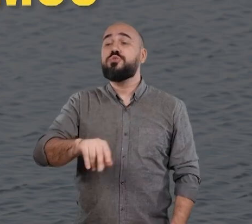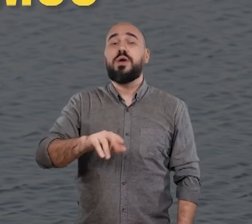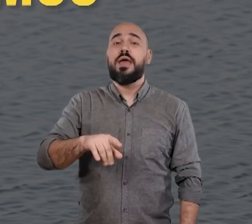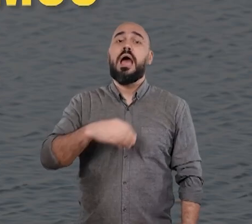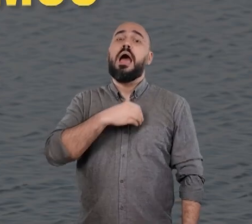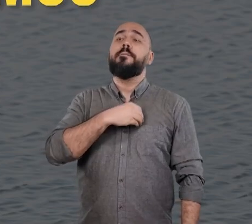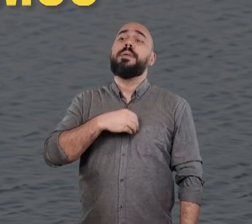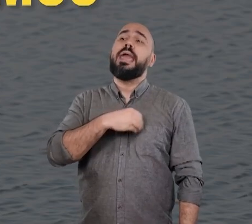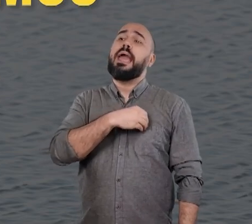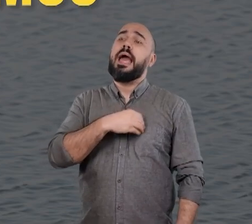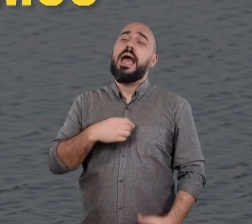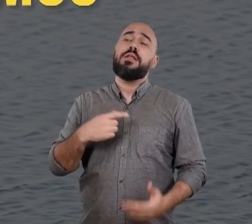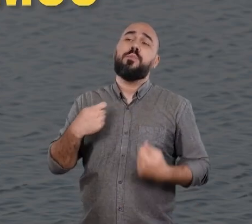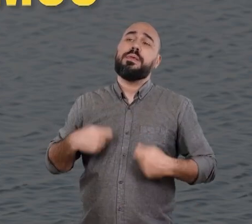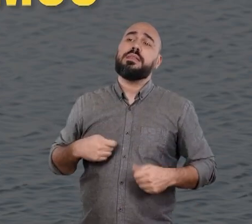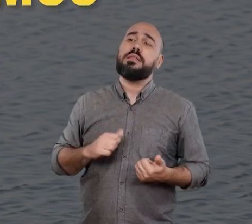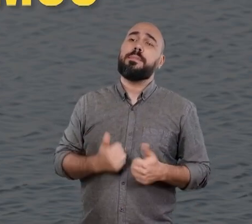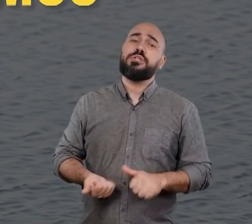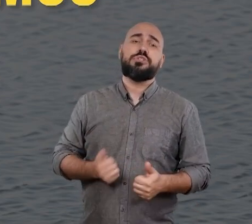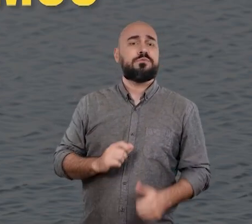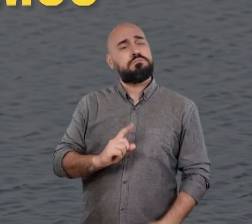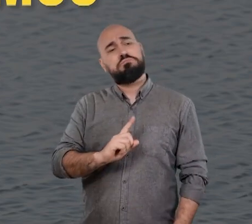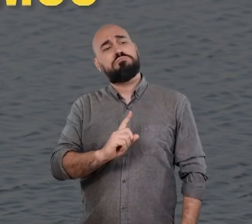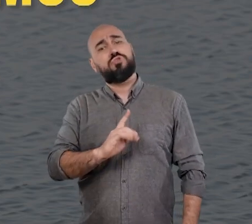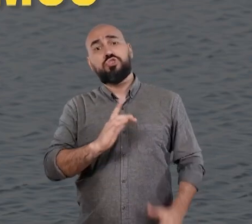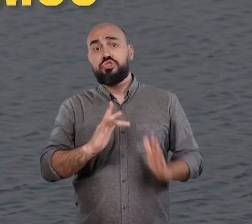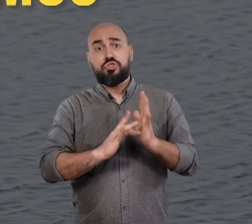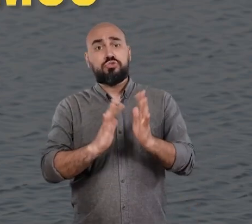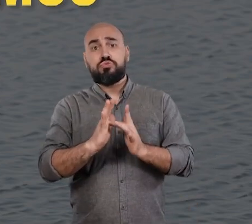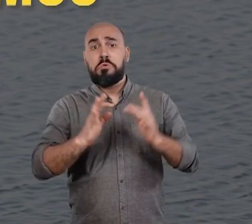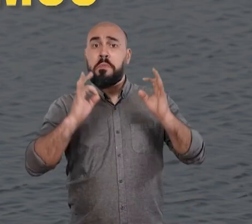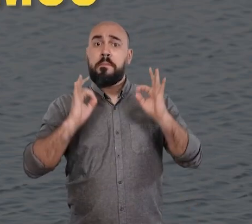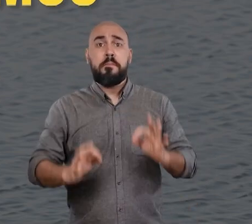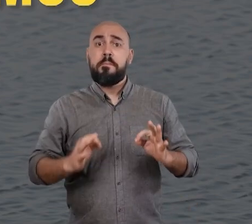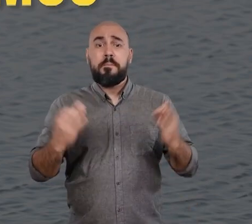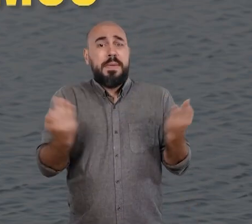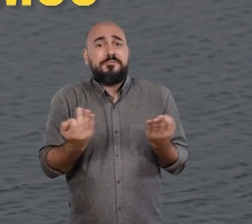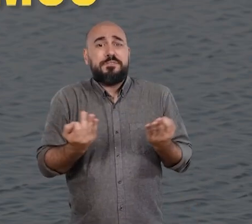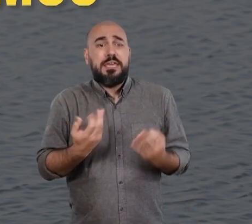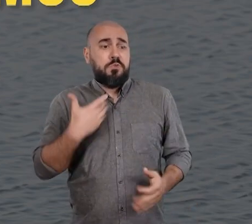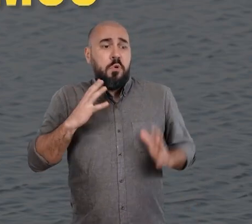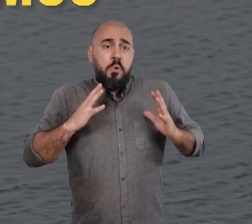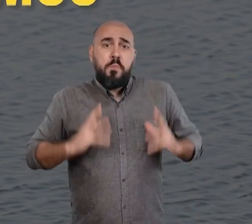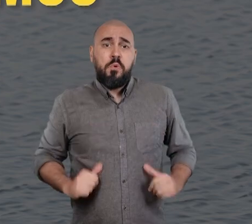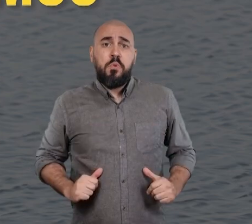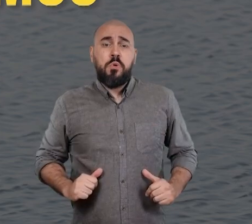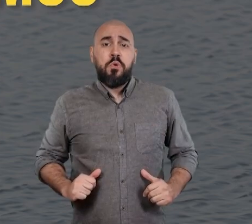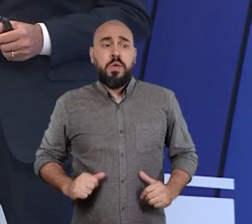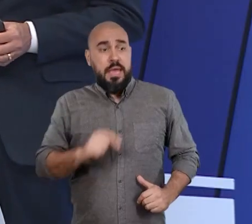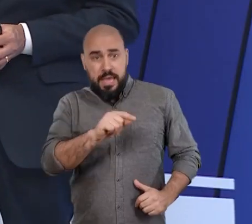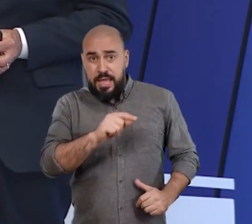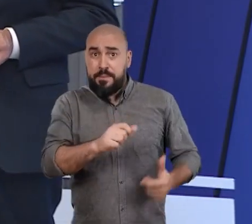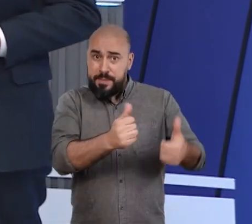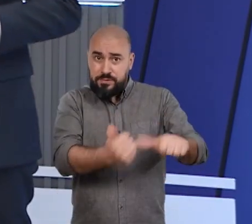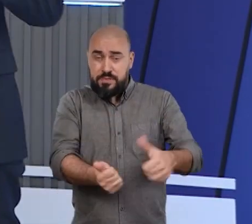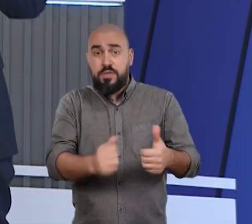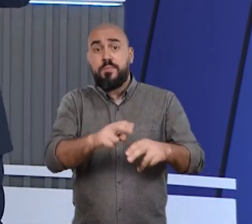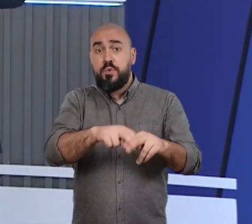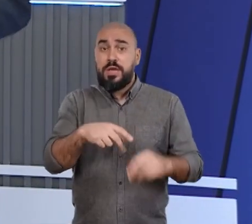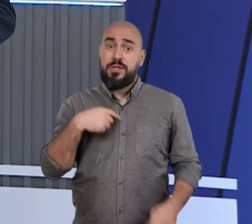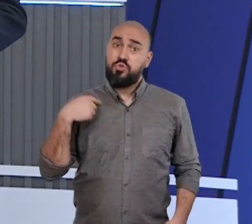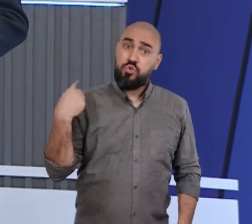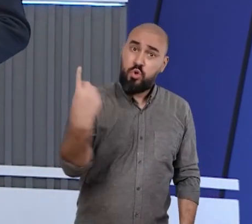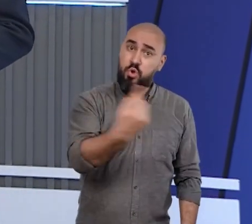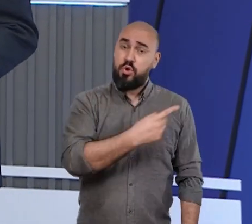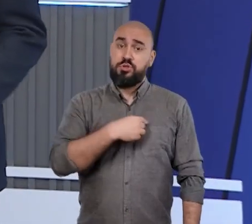ele pecou, porque ele era perfeito e puro, mas Jesus foi batizado porque nós pecamos. O